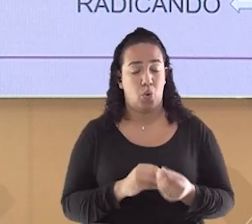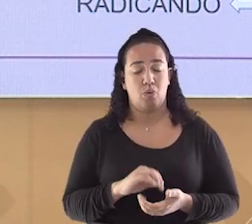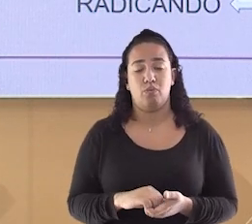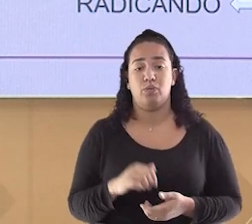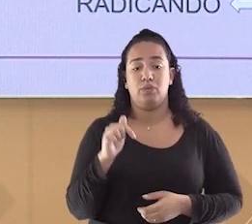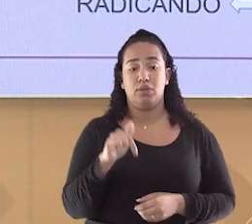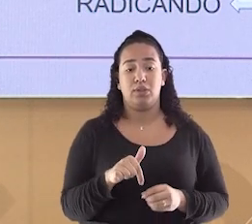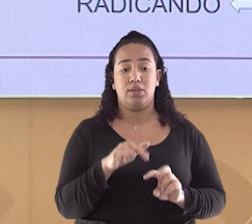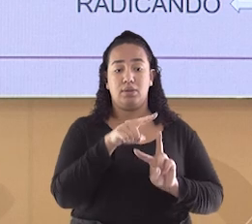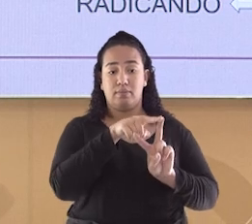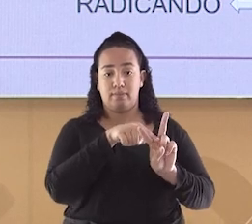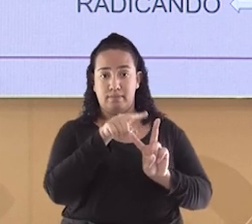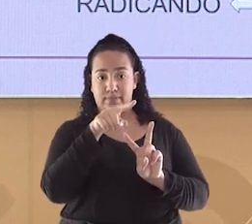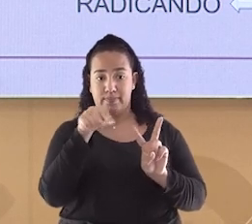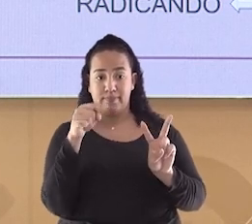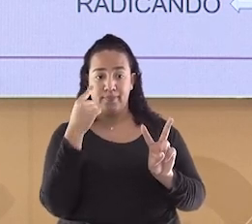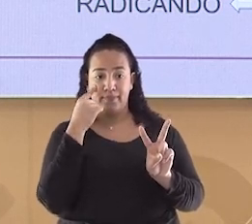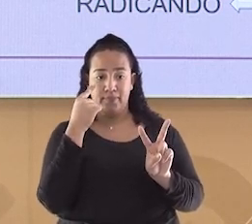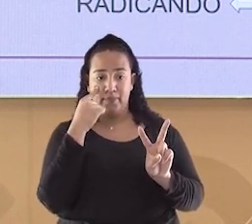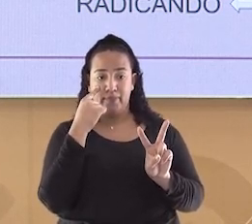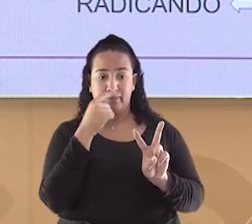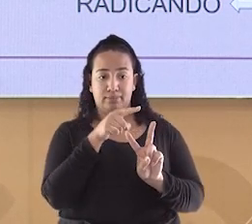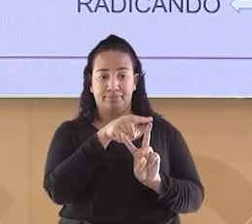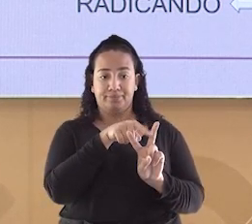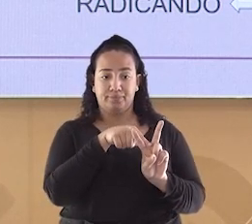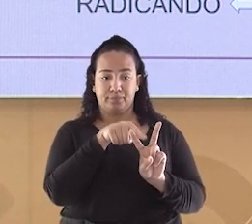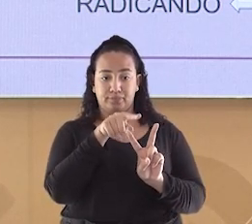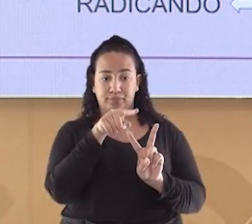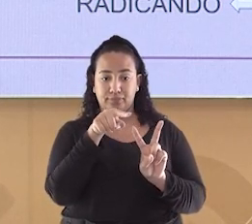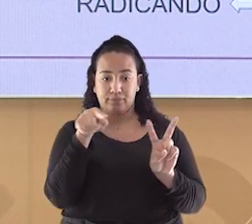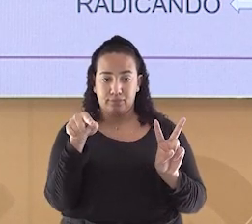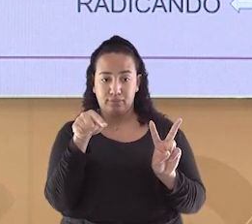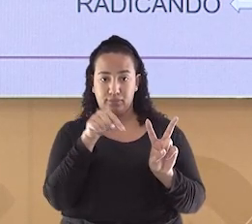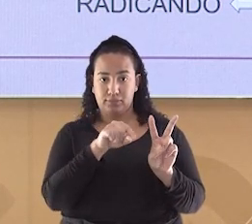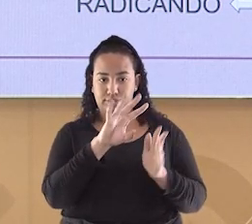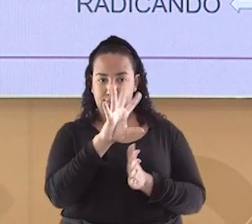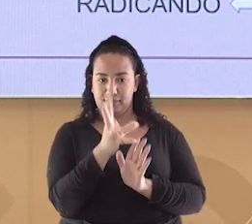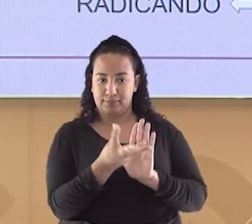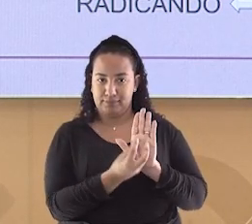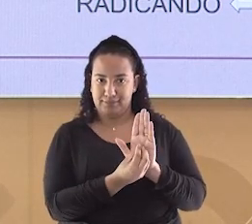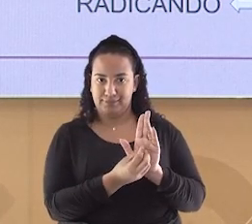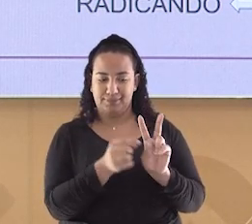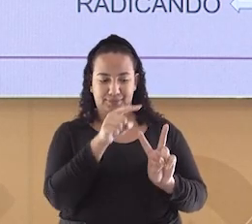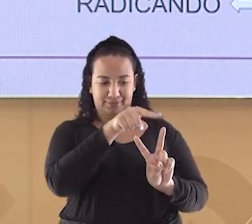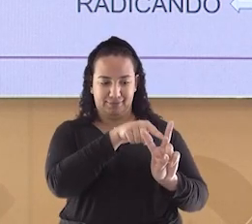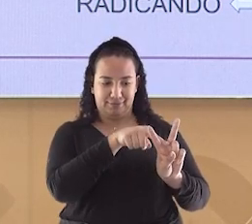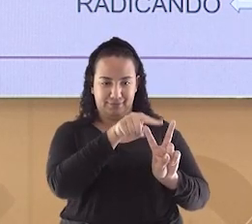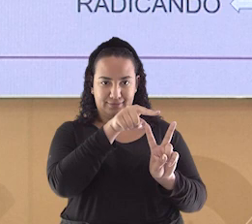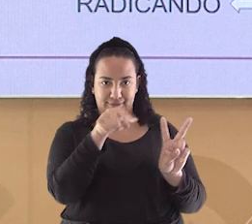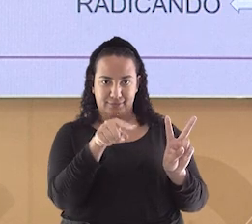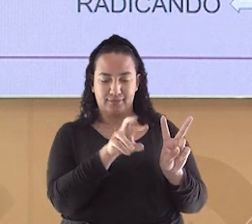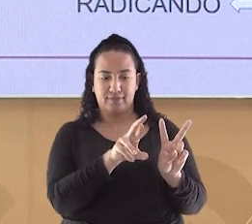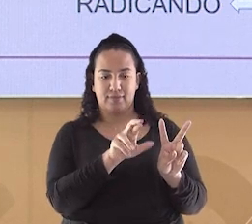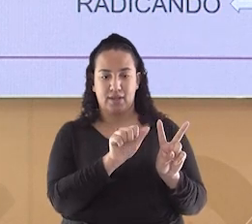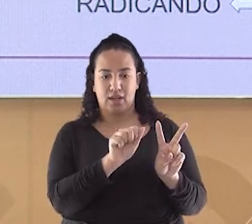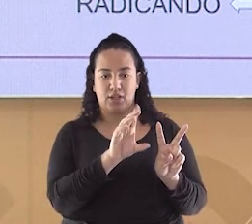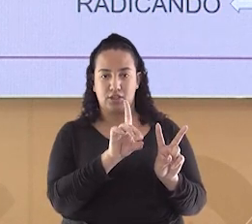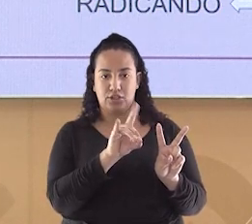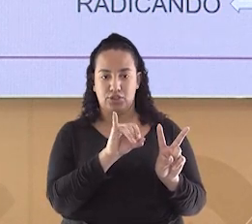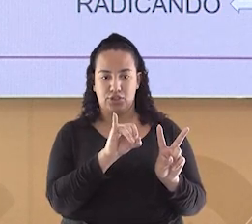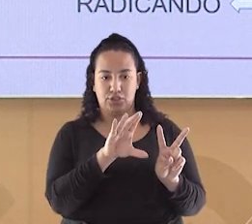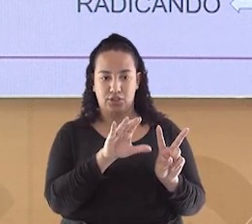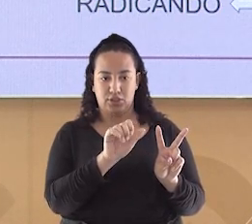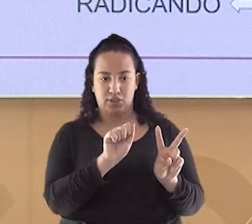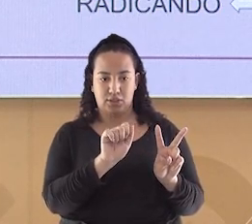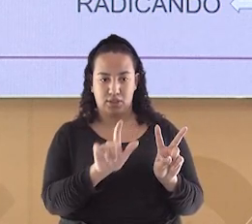estrutura de uma raiz é composta pelo radical, que é esse símbolo aqui que você está vendo, pelo radicando,